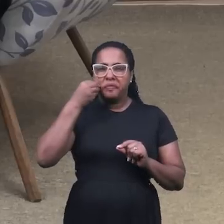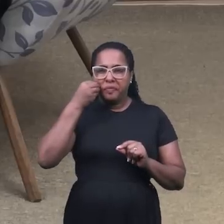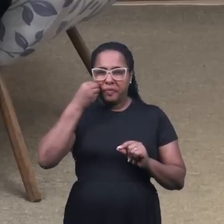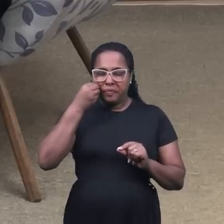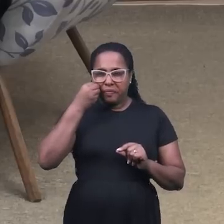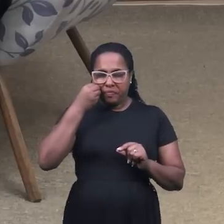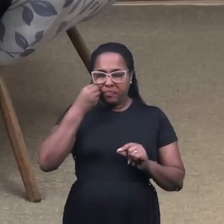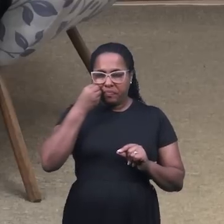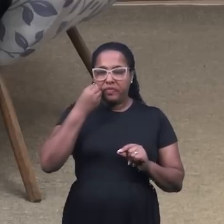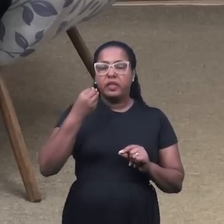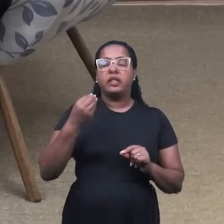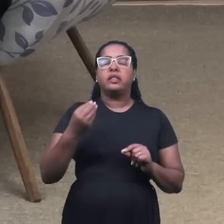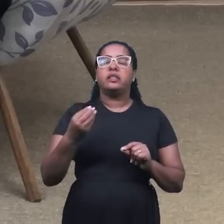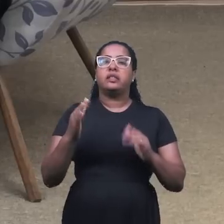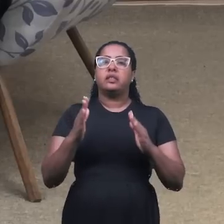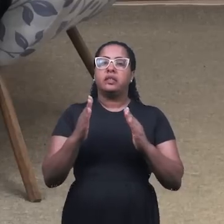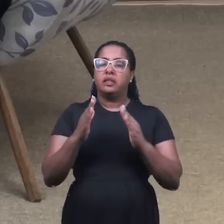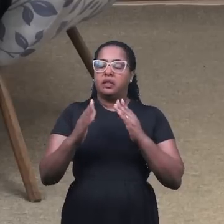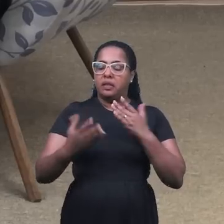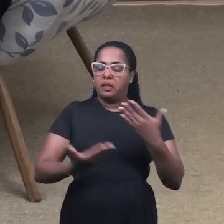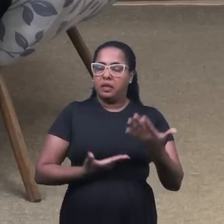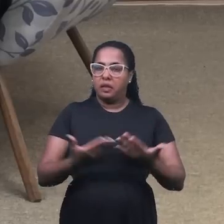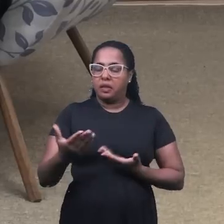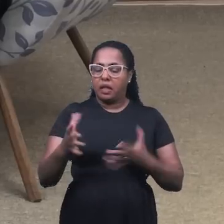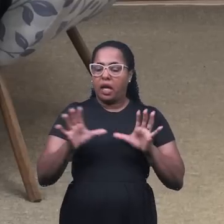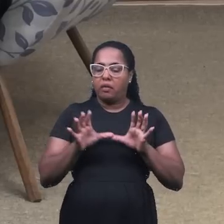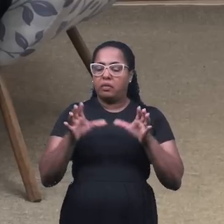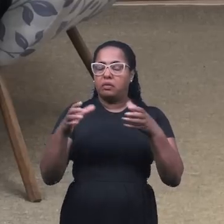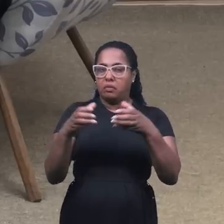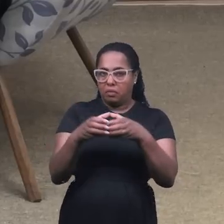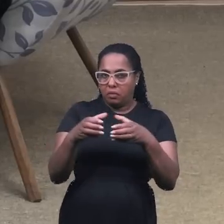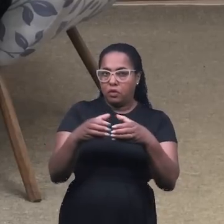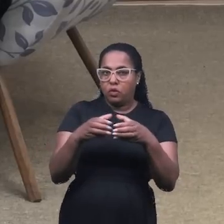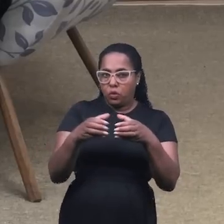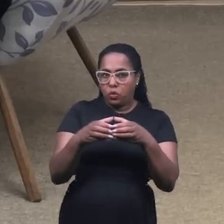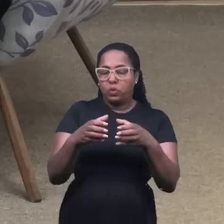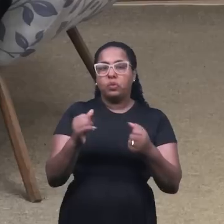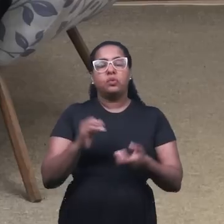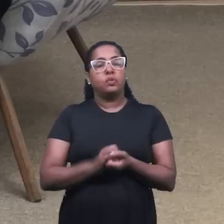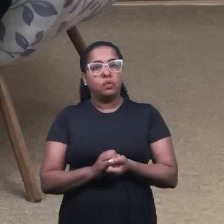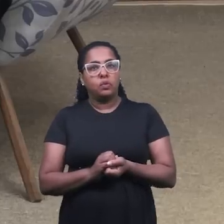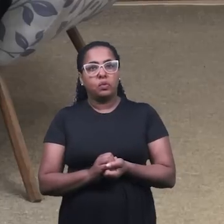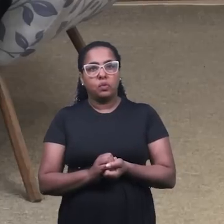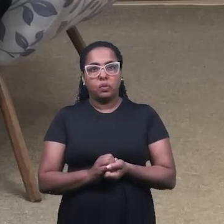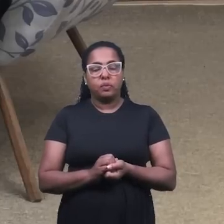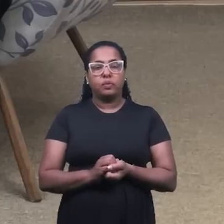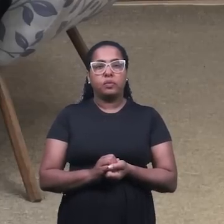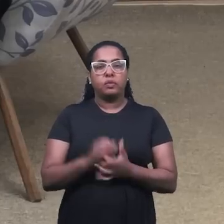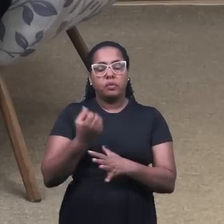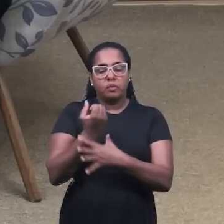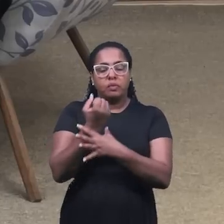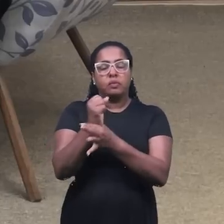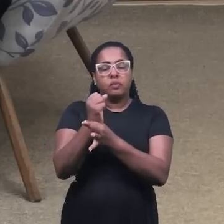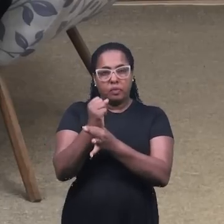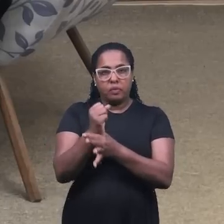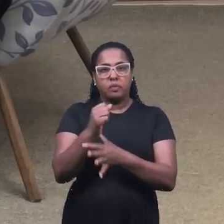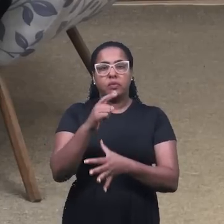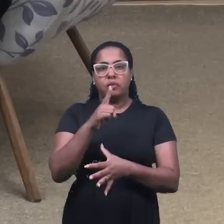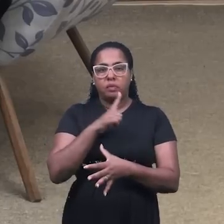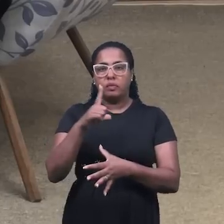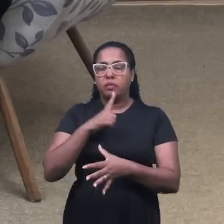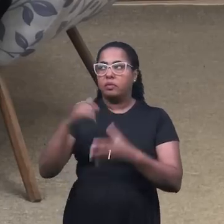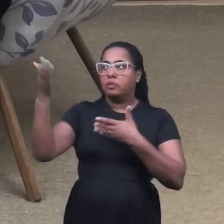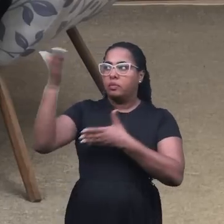corpo, Igreja como corpo, com um só entendimento, com uma direção clara e segura que temos recebido da parte do